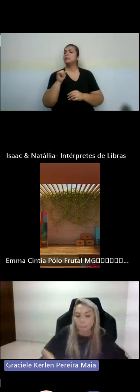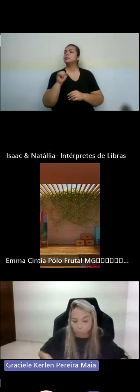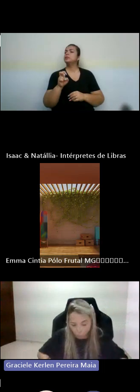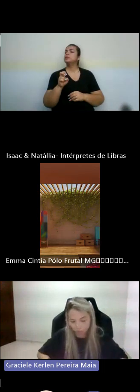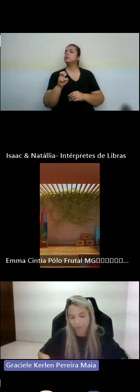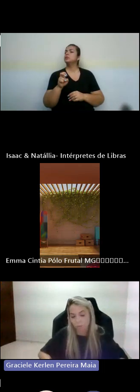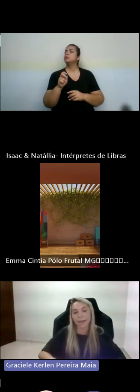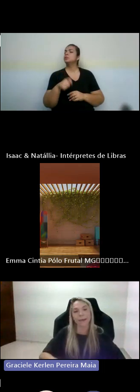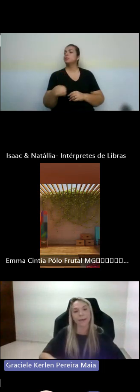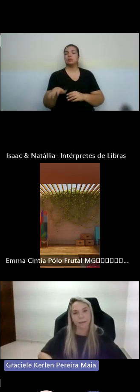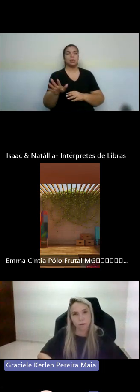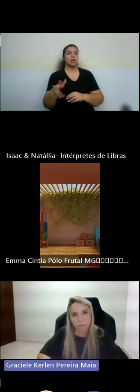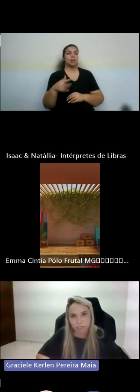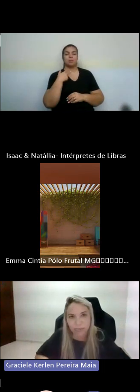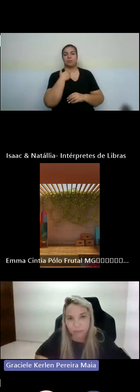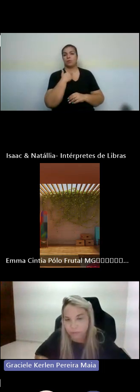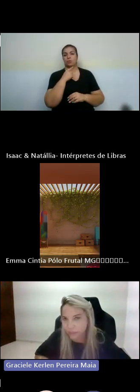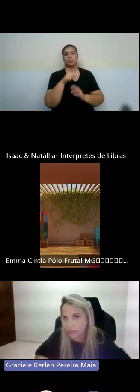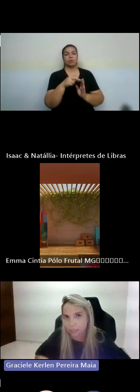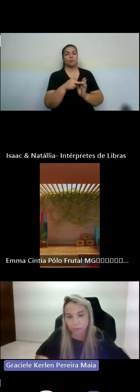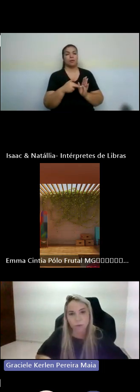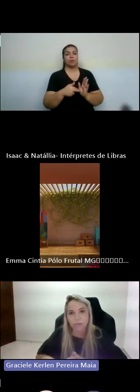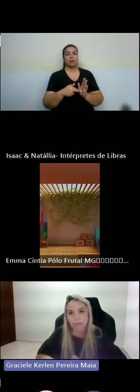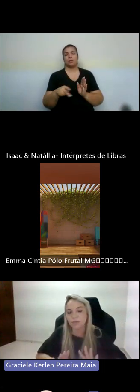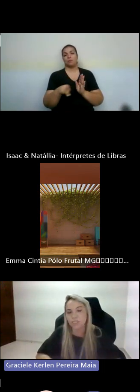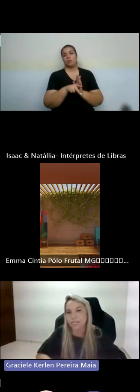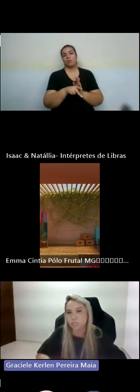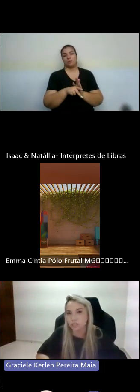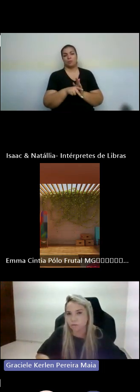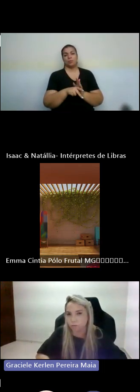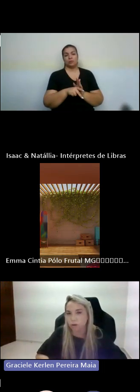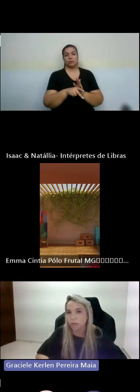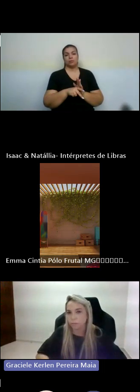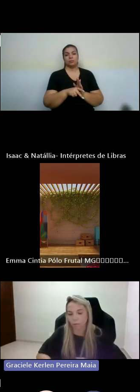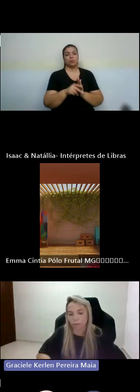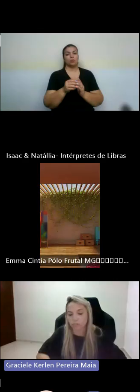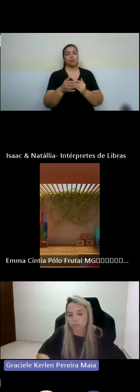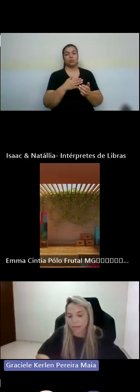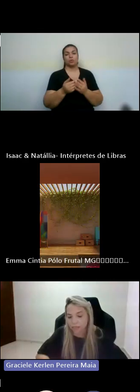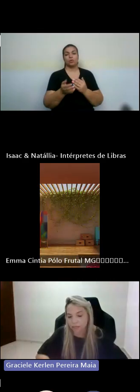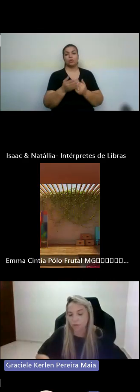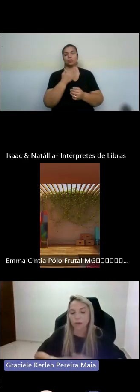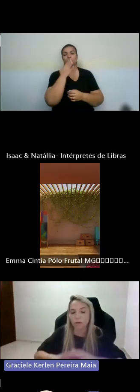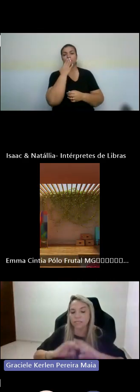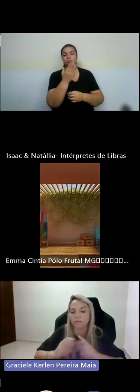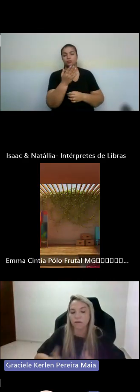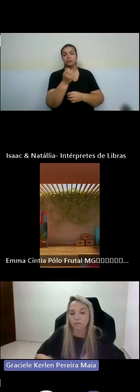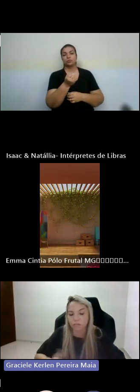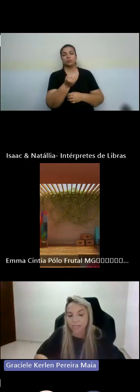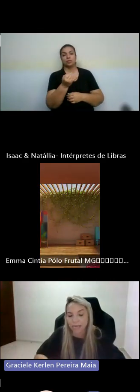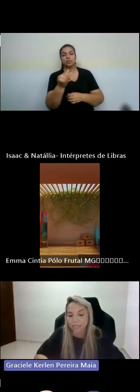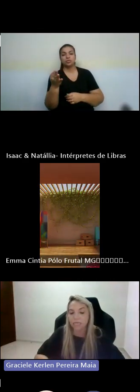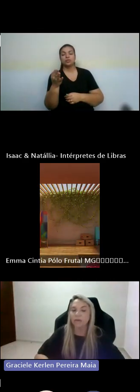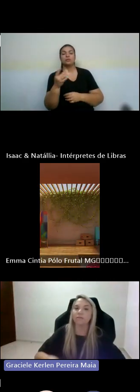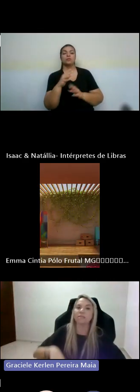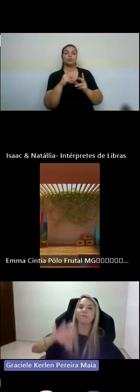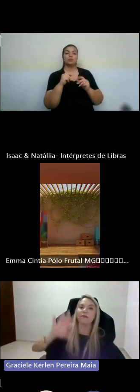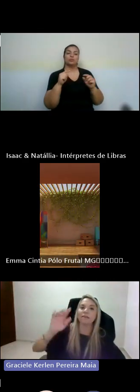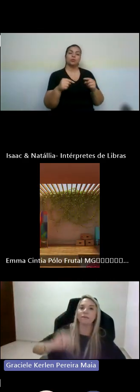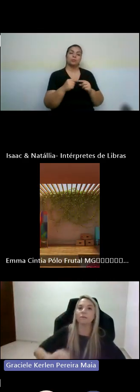meses não pode. Aí é uma regra realmente da língua de sinais para qualquer quantitativo, para qualquer quantidade. Qualquer coisa que envolve